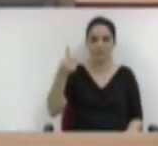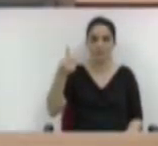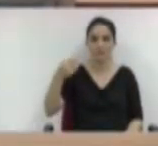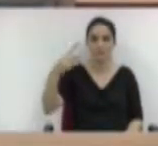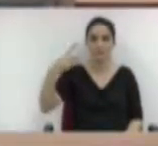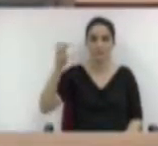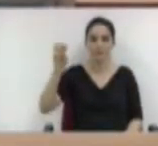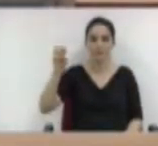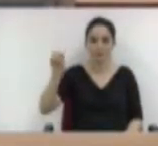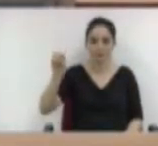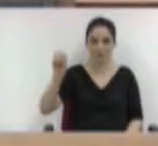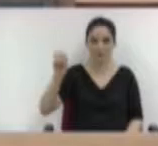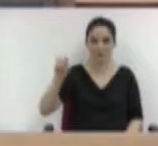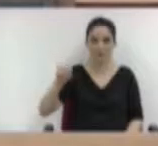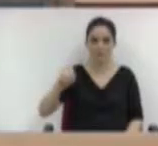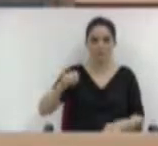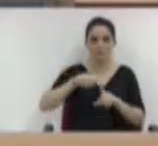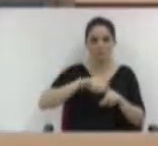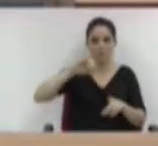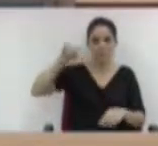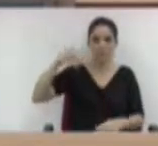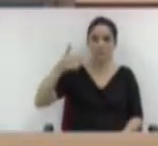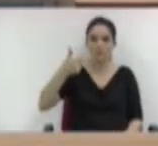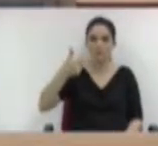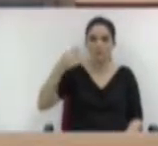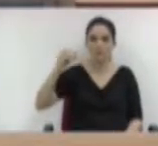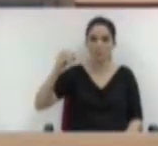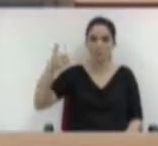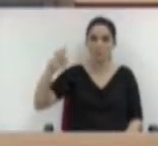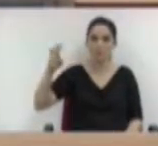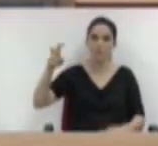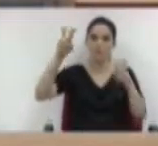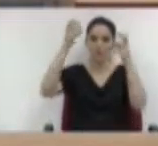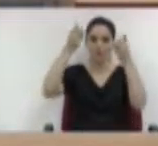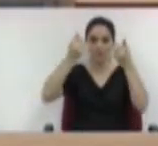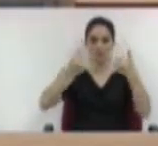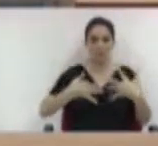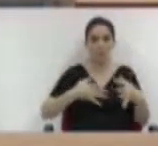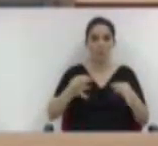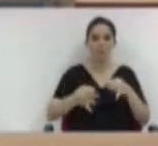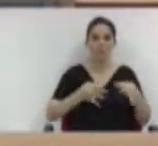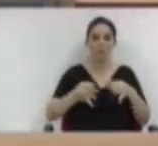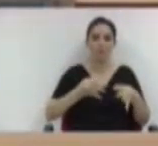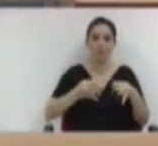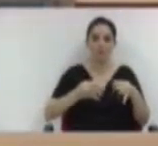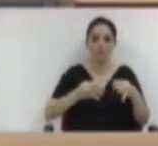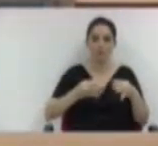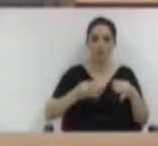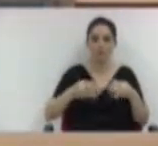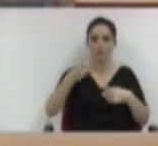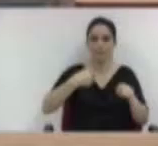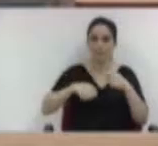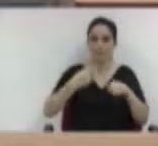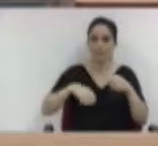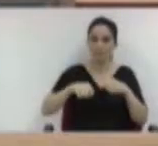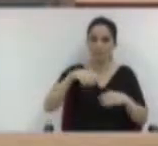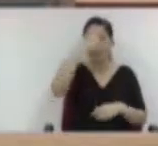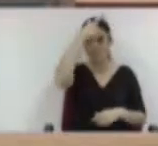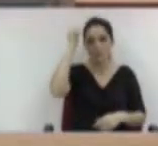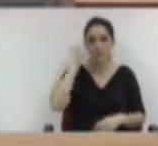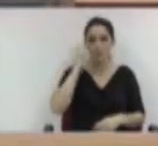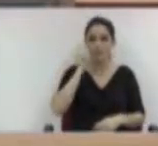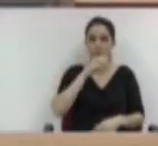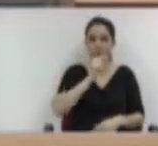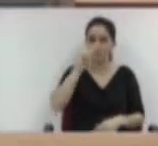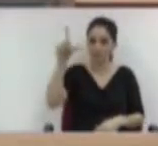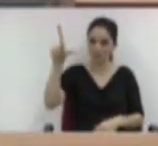686, de 3 de janeiro de 2014, que dispõe sobre a estrutura administrativa da Prefeitura